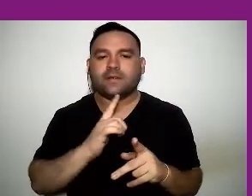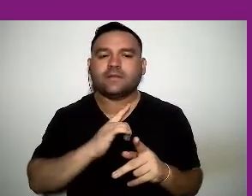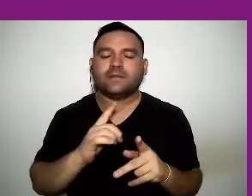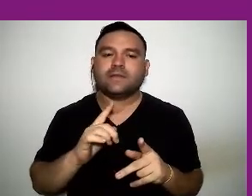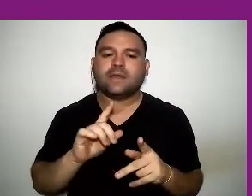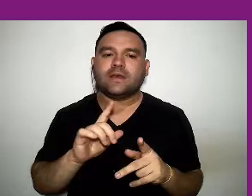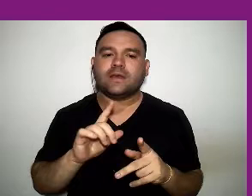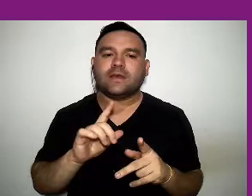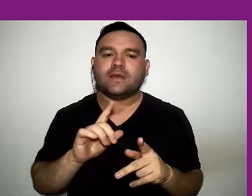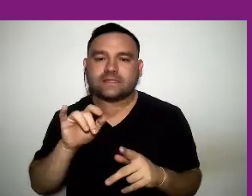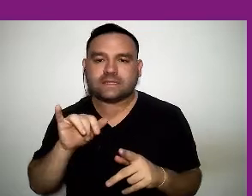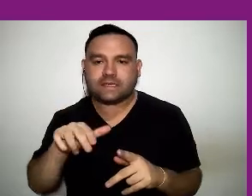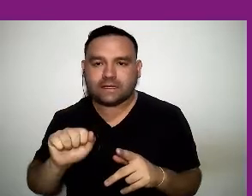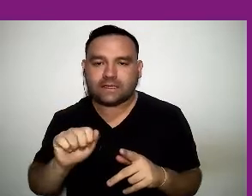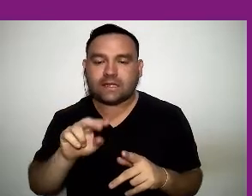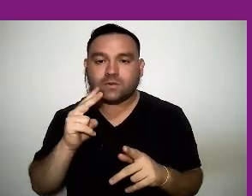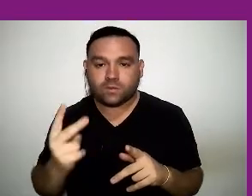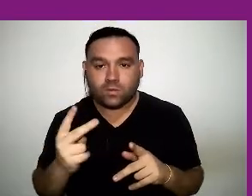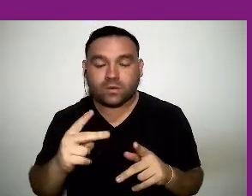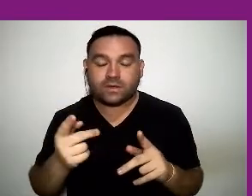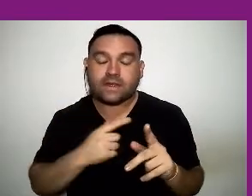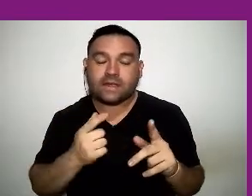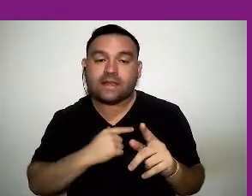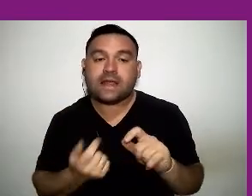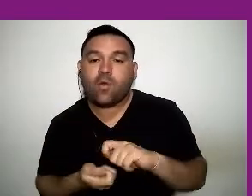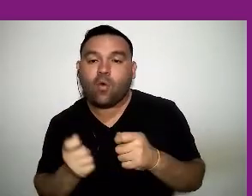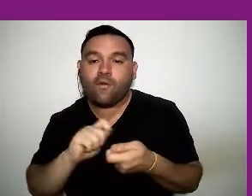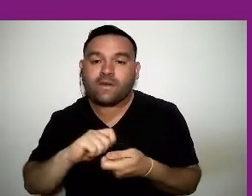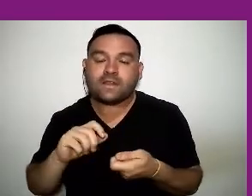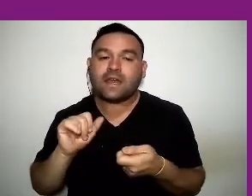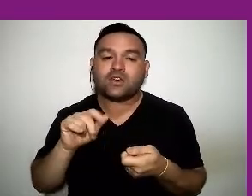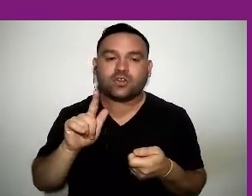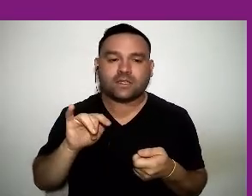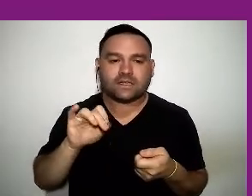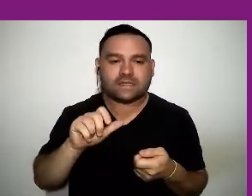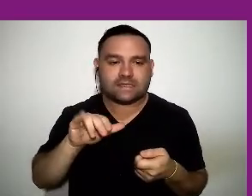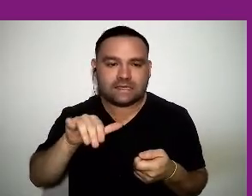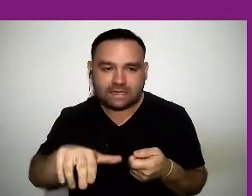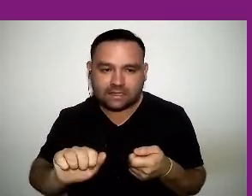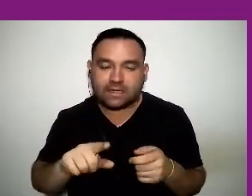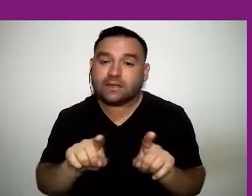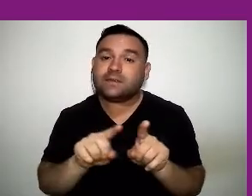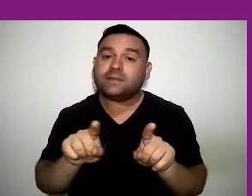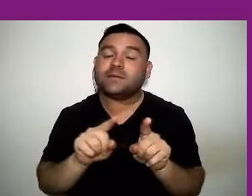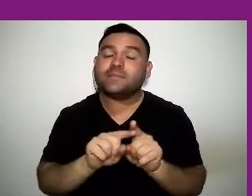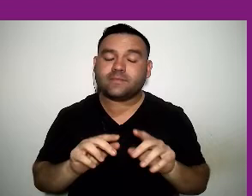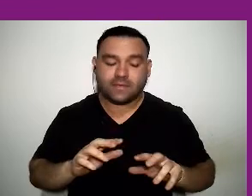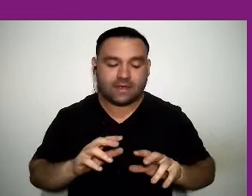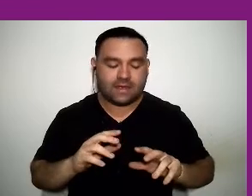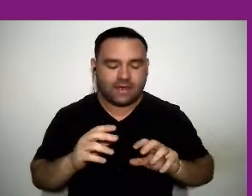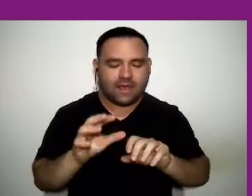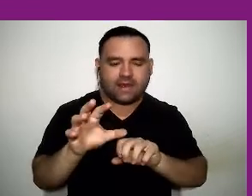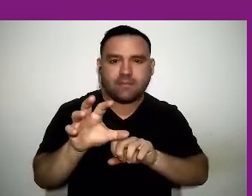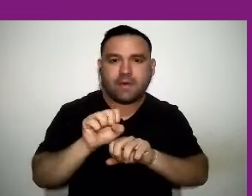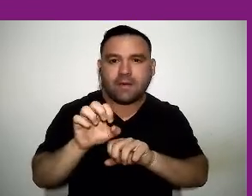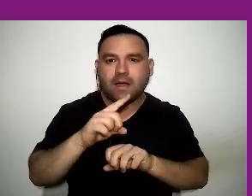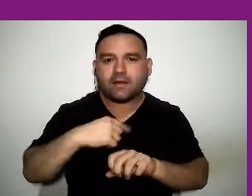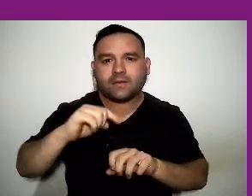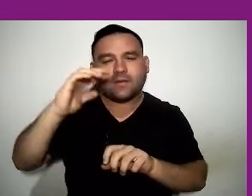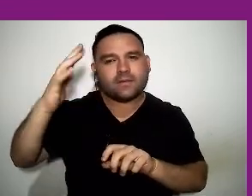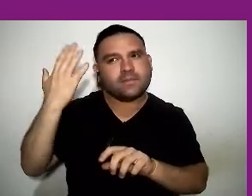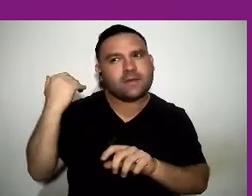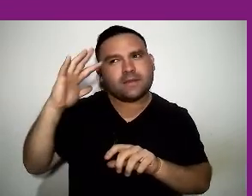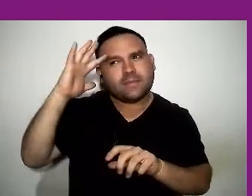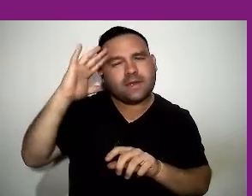angiotensina 2, de enzima conversora de angiotensina, e esses receptores, inicialmente a gente pensava